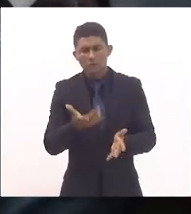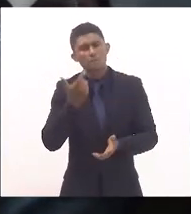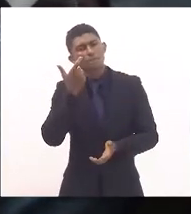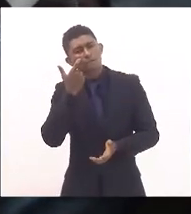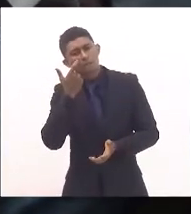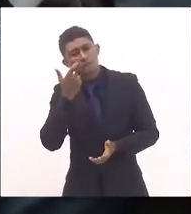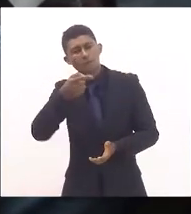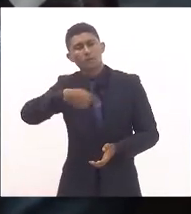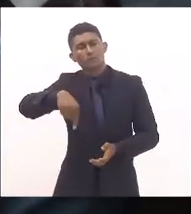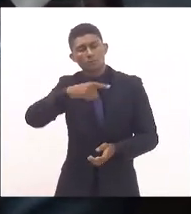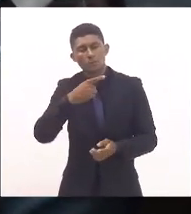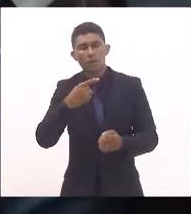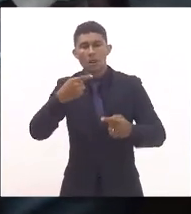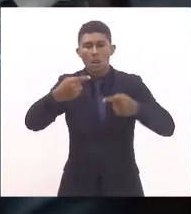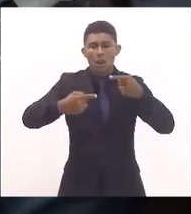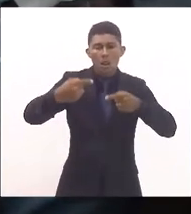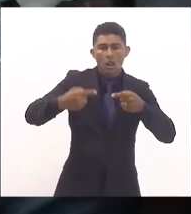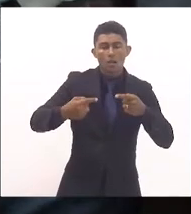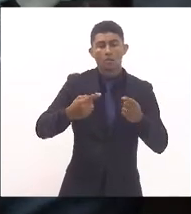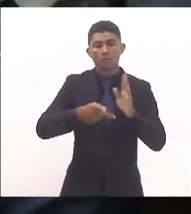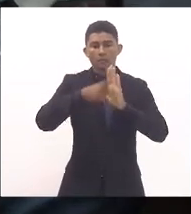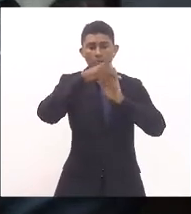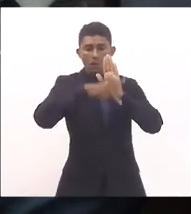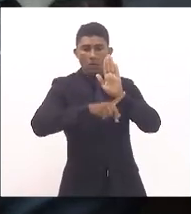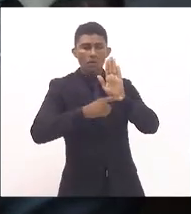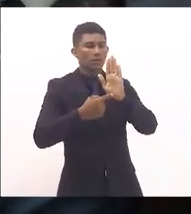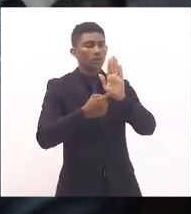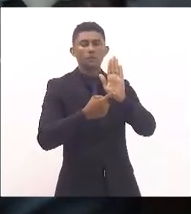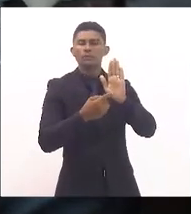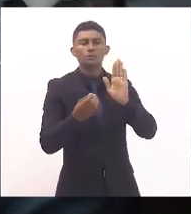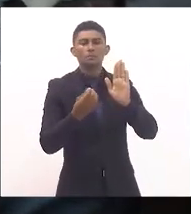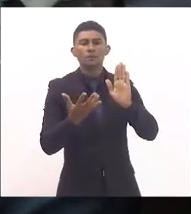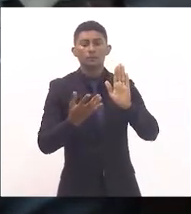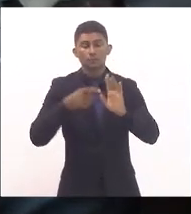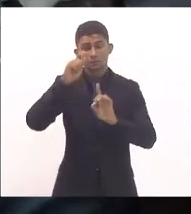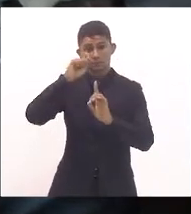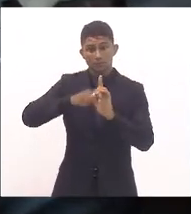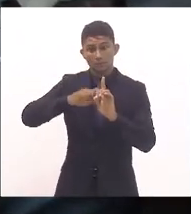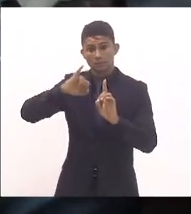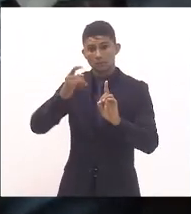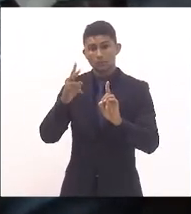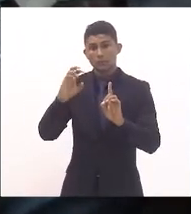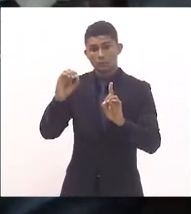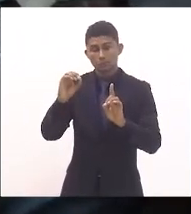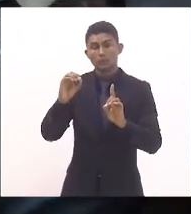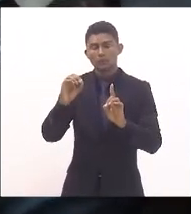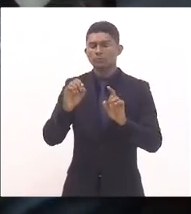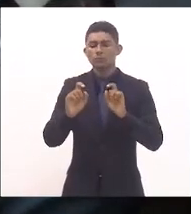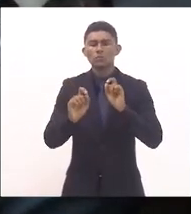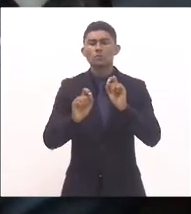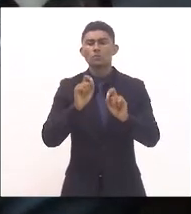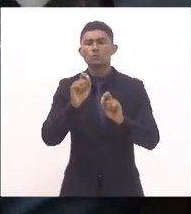colocar em discussão um projeto de resolução que garantisse que, em mês de julho, por lei nossa aqui, é o Dia Estadual